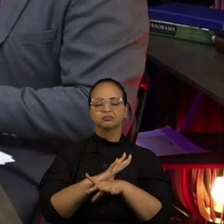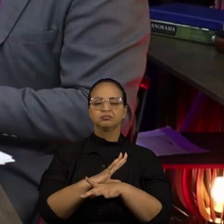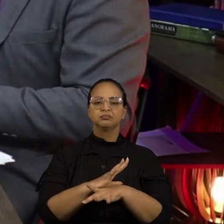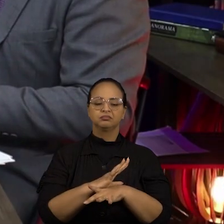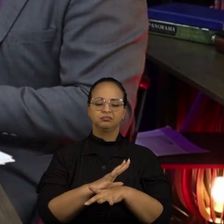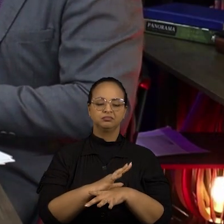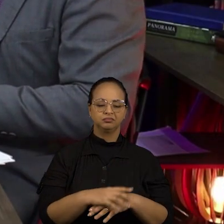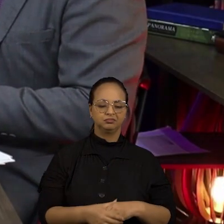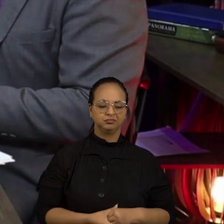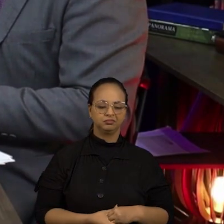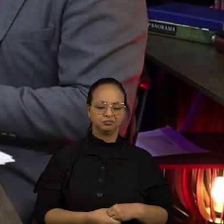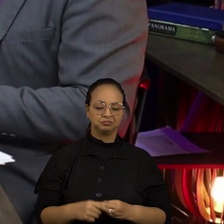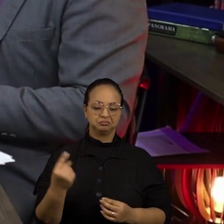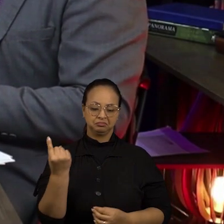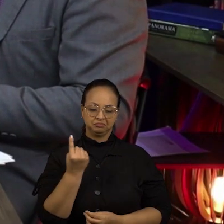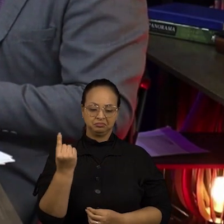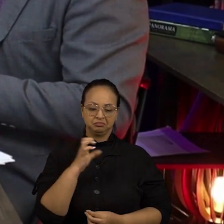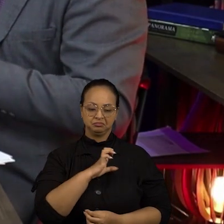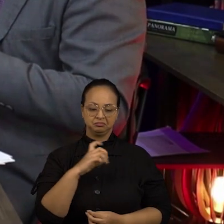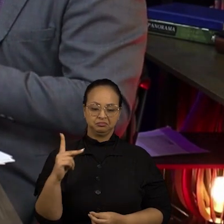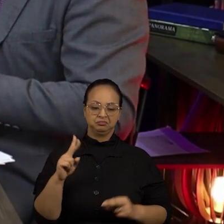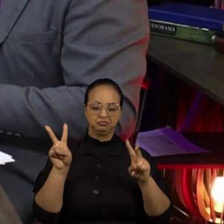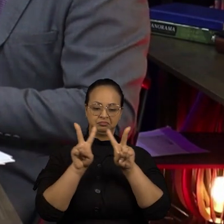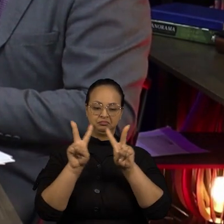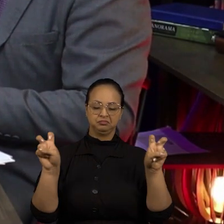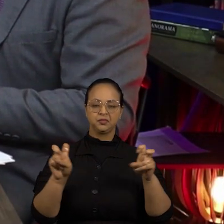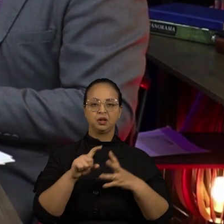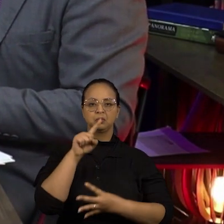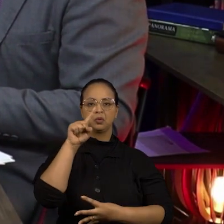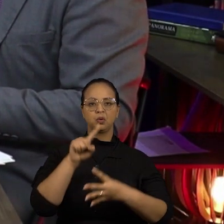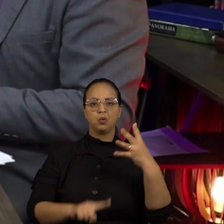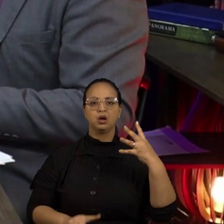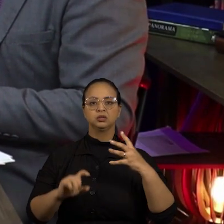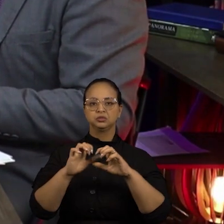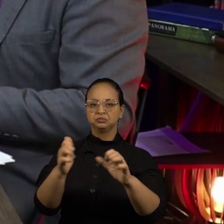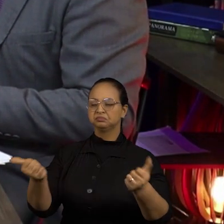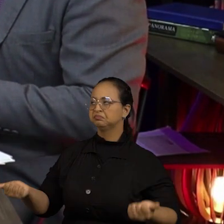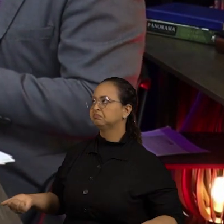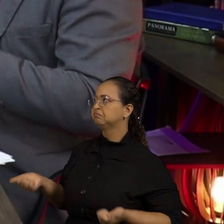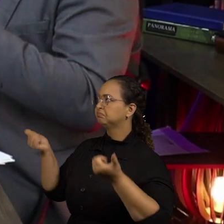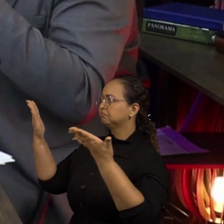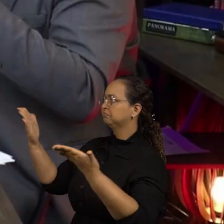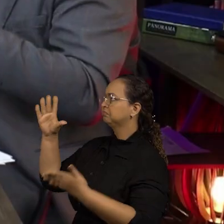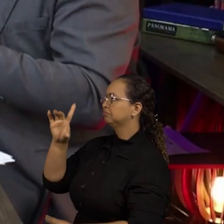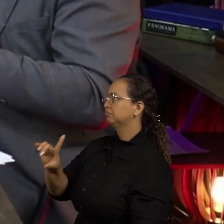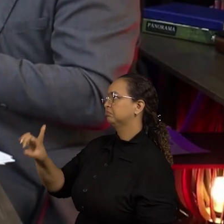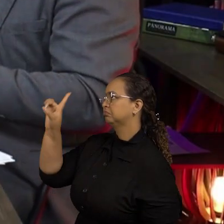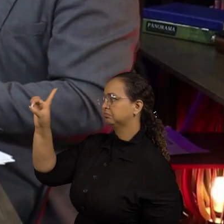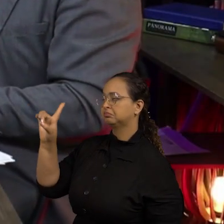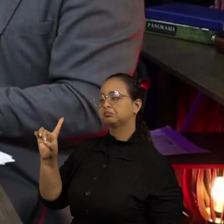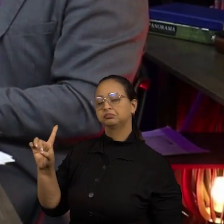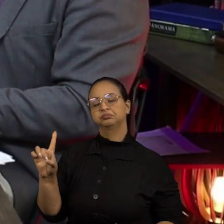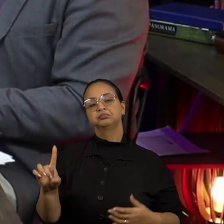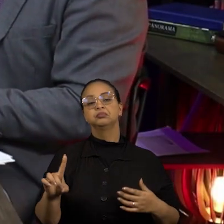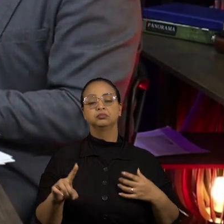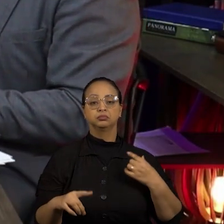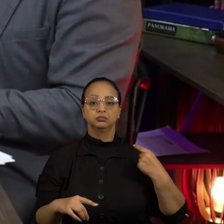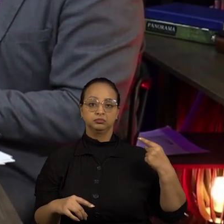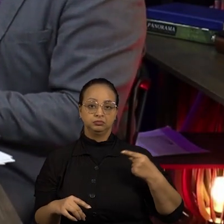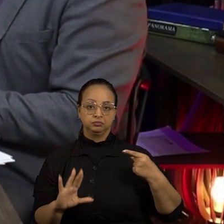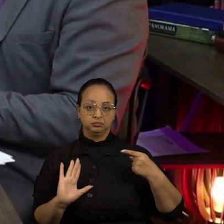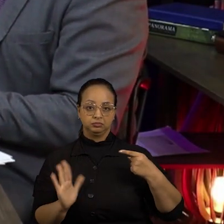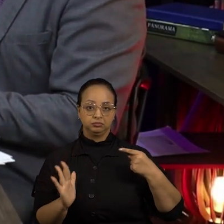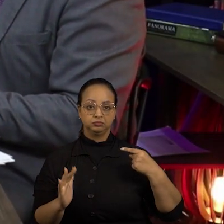primeira parte do nosso episódio sobre os 4 altares que Abraão edificou, né? Nós vamos para a segunda parte num